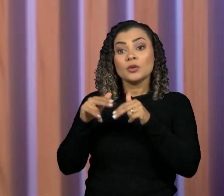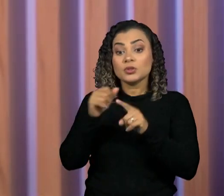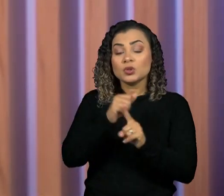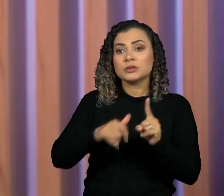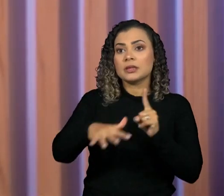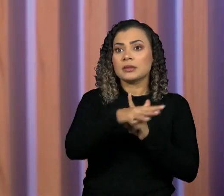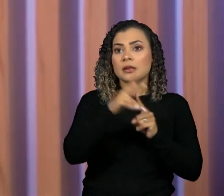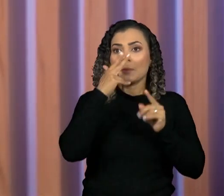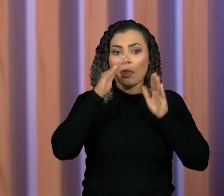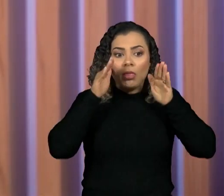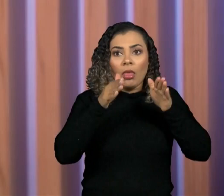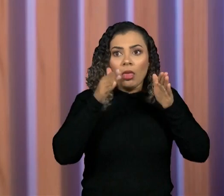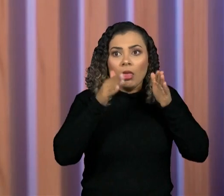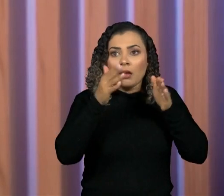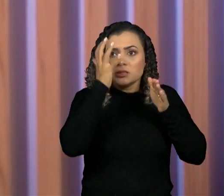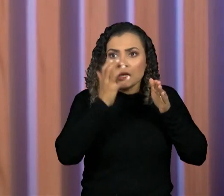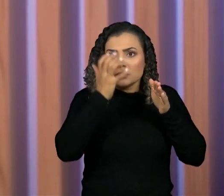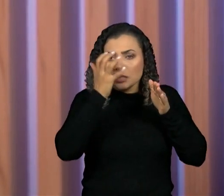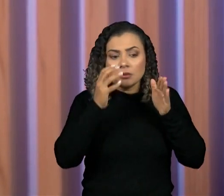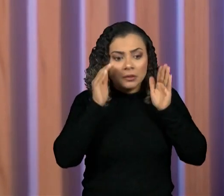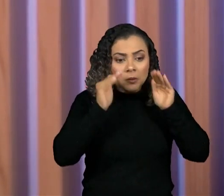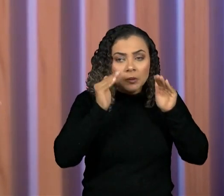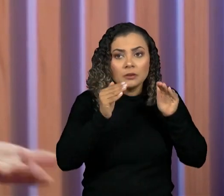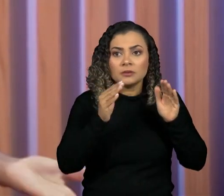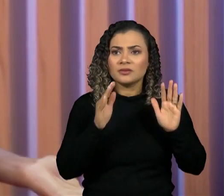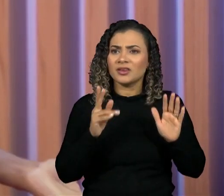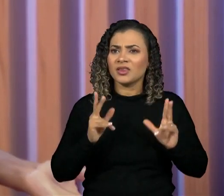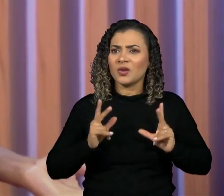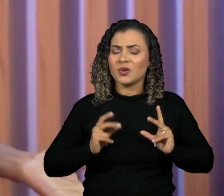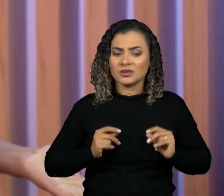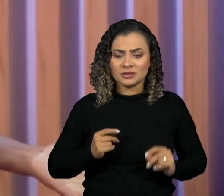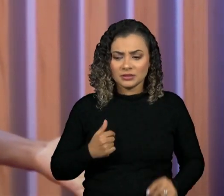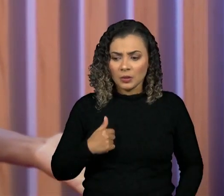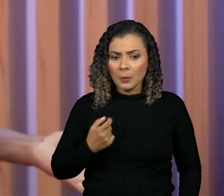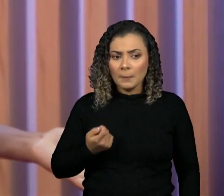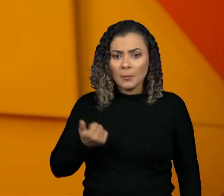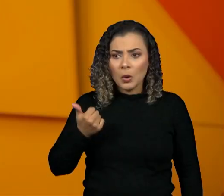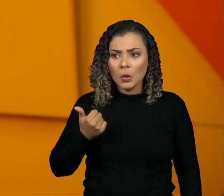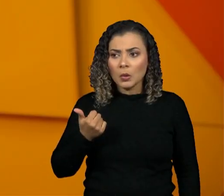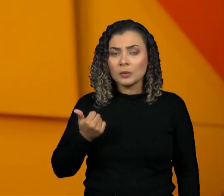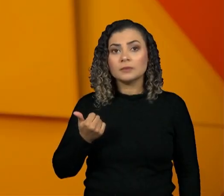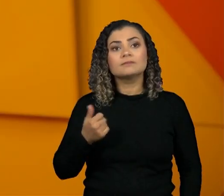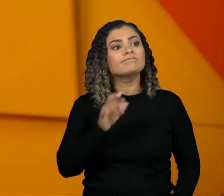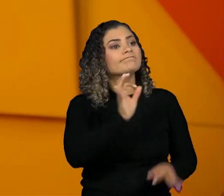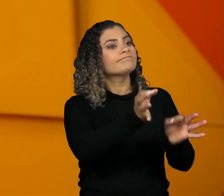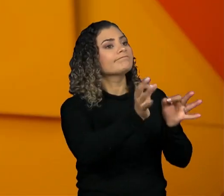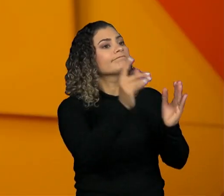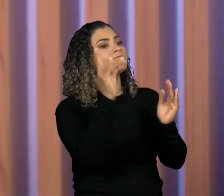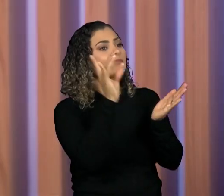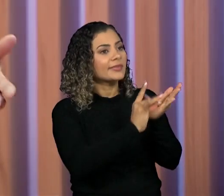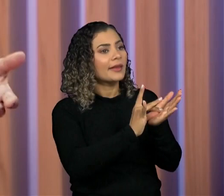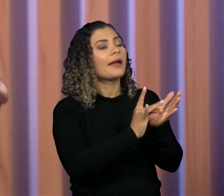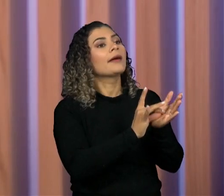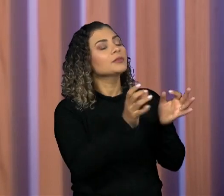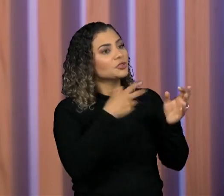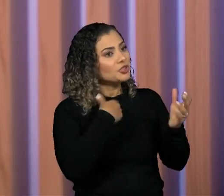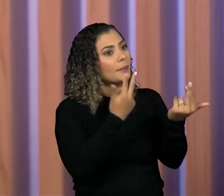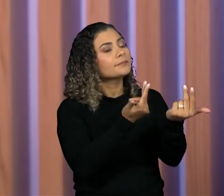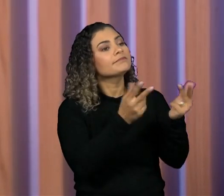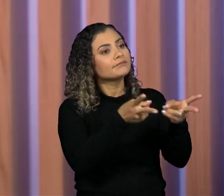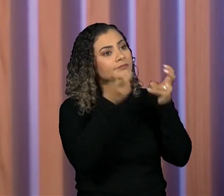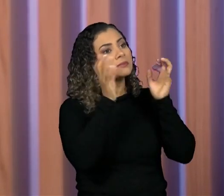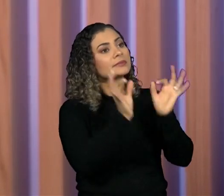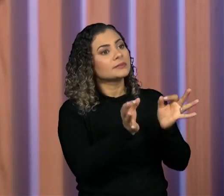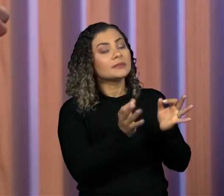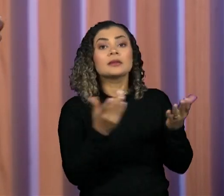que a gente fica tão aqui, e aí a gente vai perceber que, pô, eu tô rindo pouco. Por quê? Já tive essa mesma sensação. Porque que também a